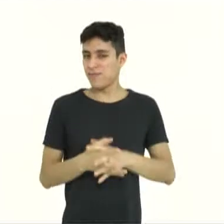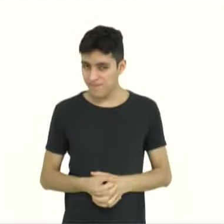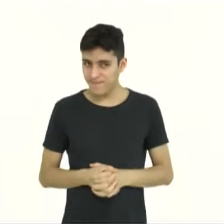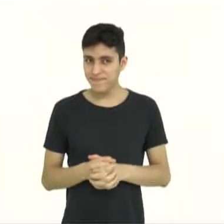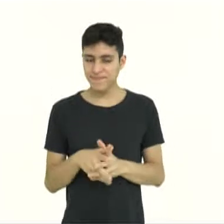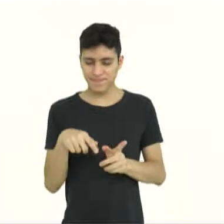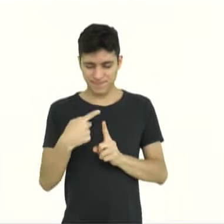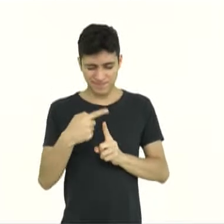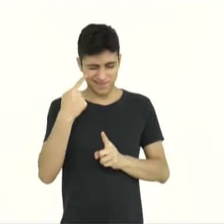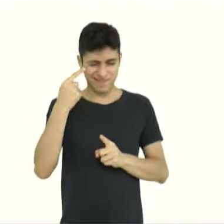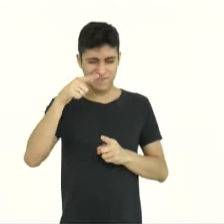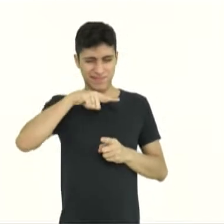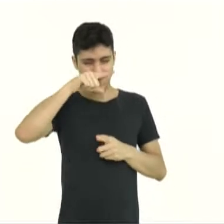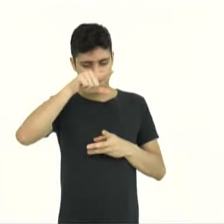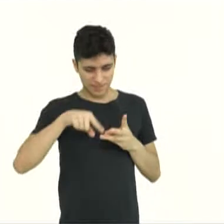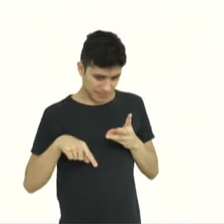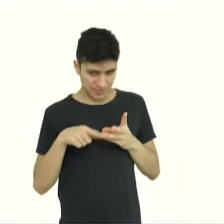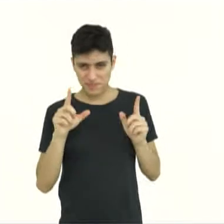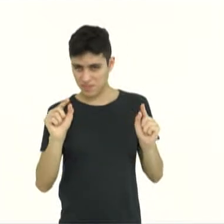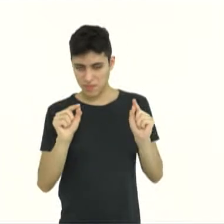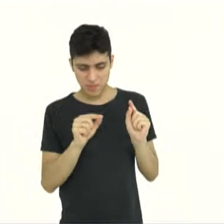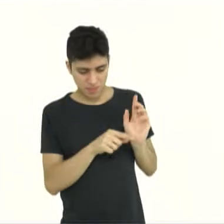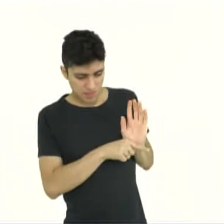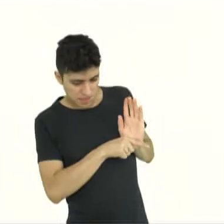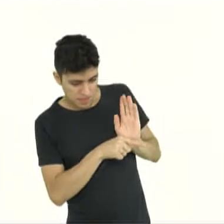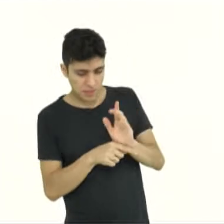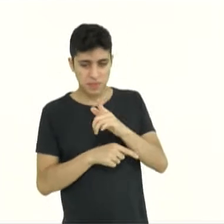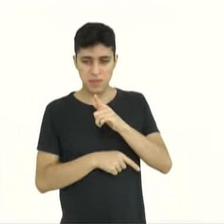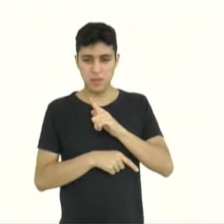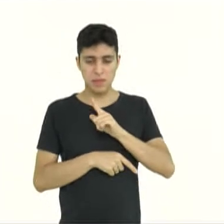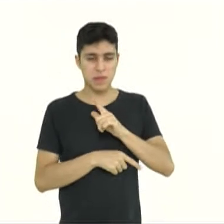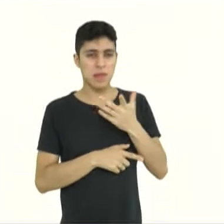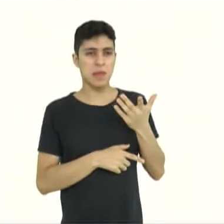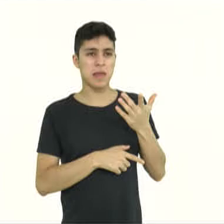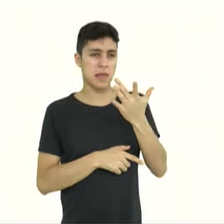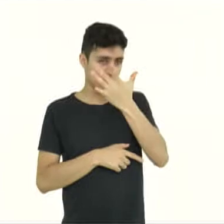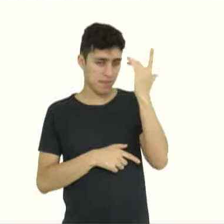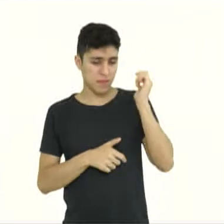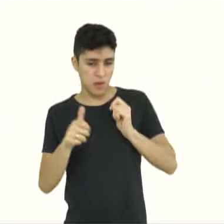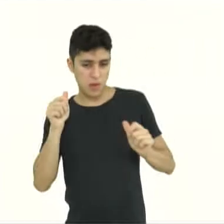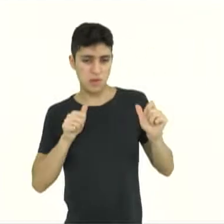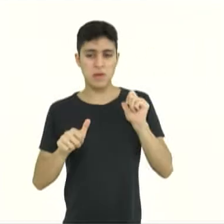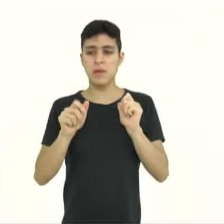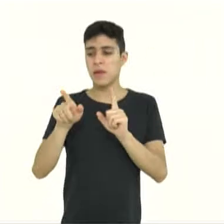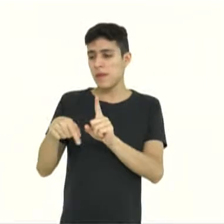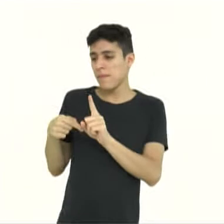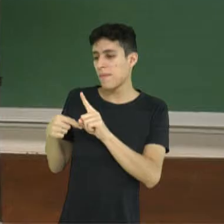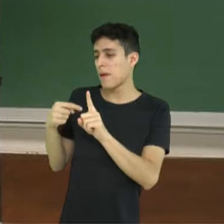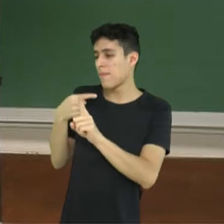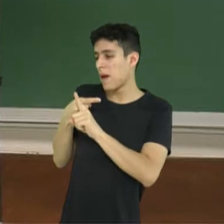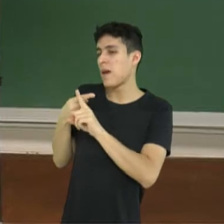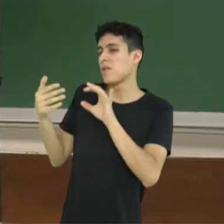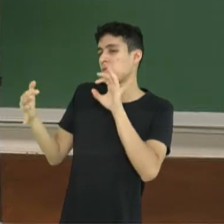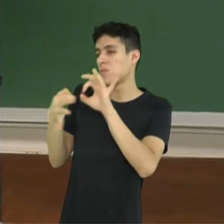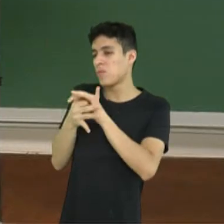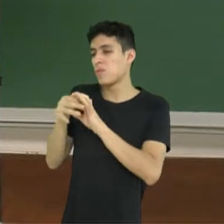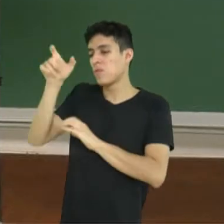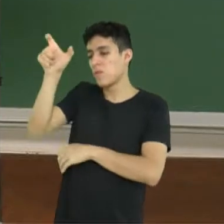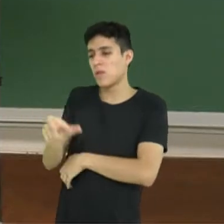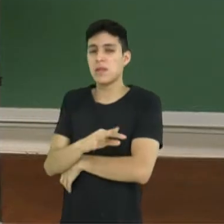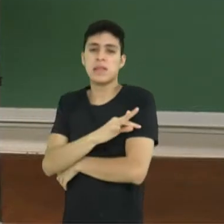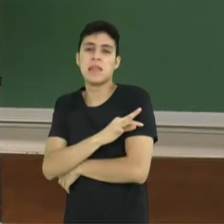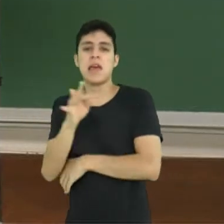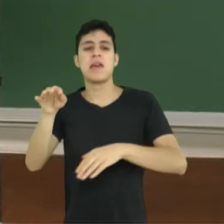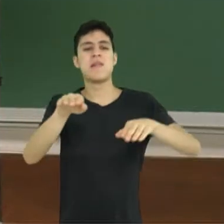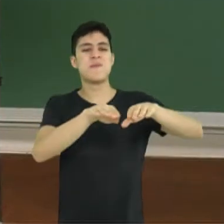por três, os colaboradores, o encenador, o ator e o técnico de palco agora. Porque esse técnico